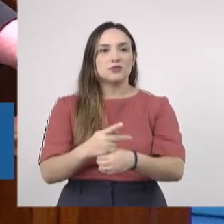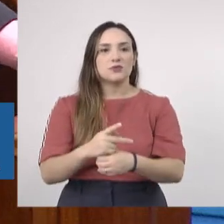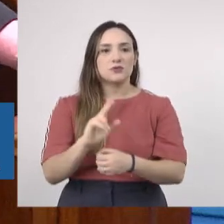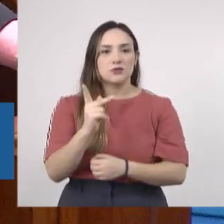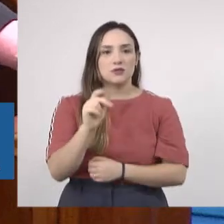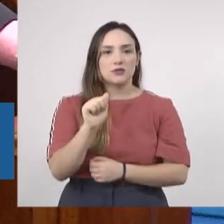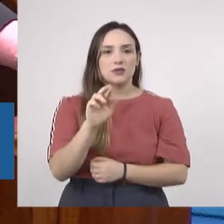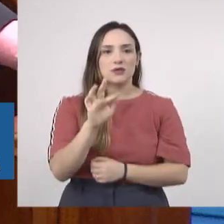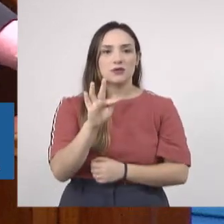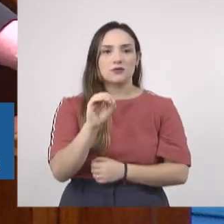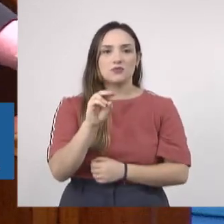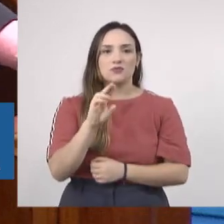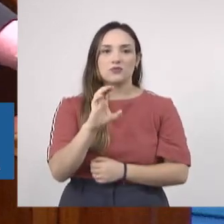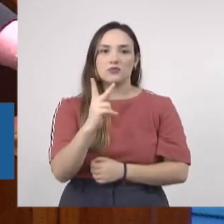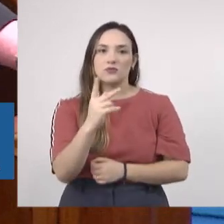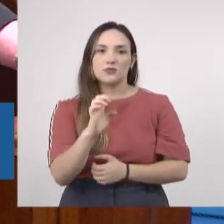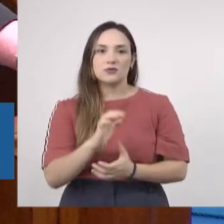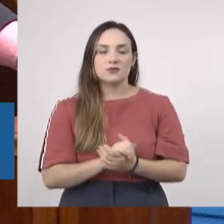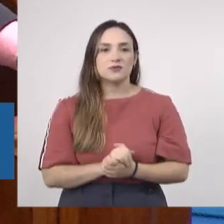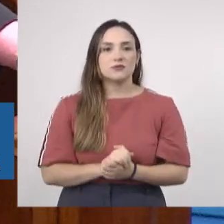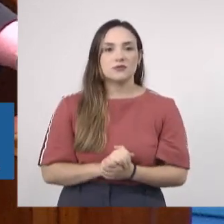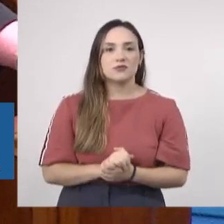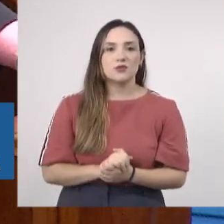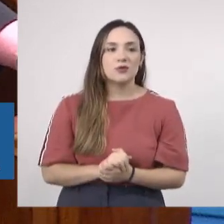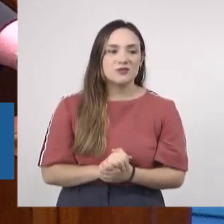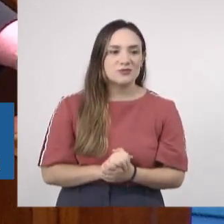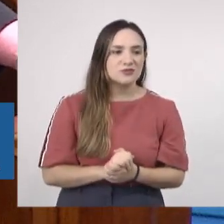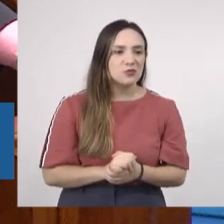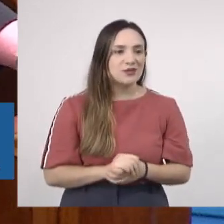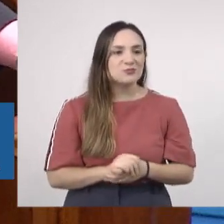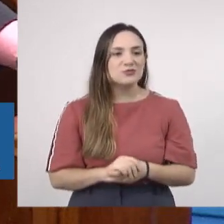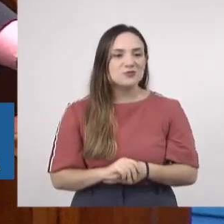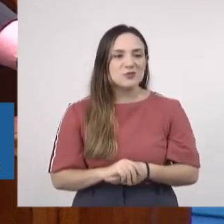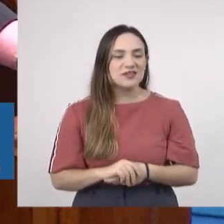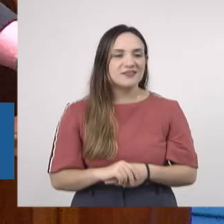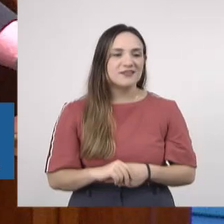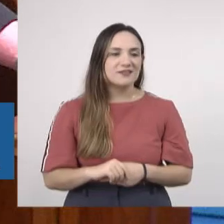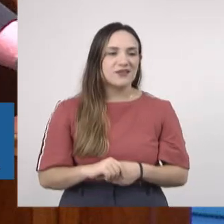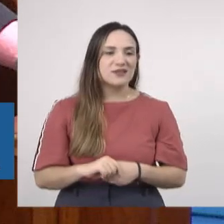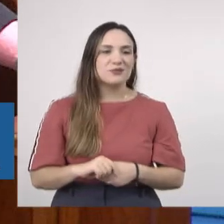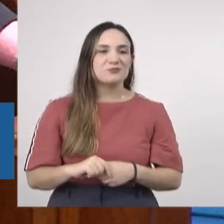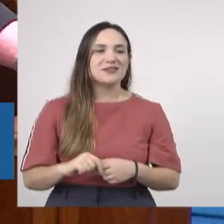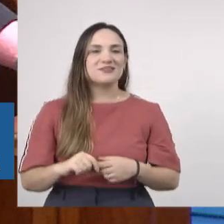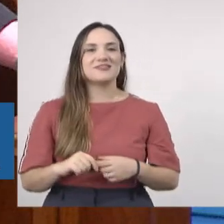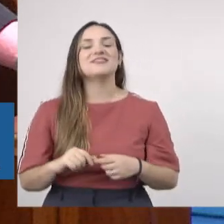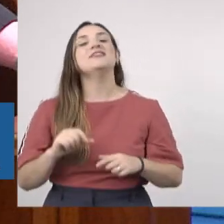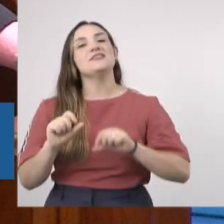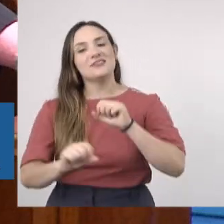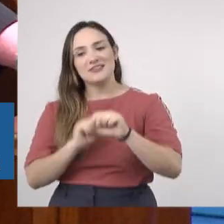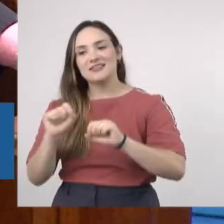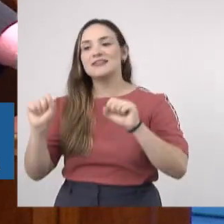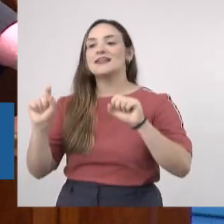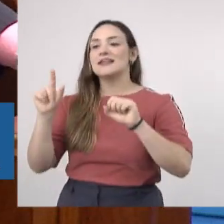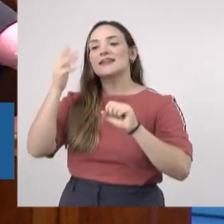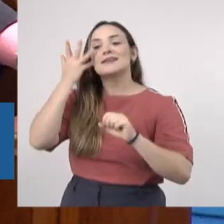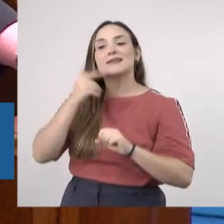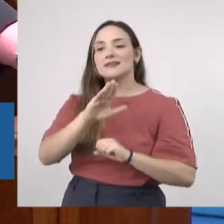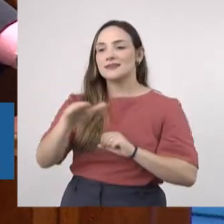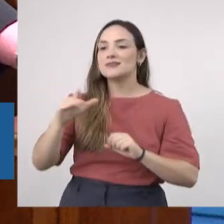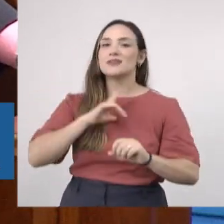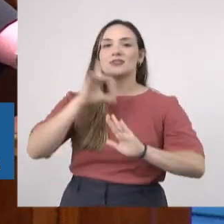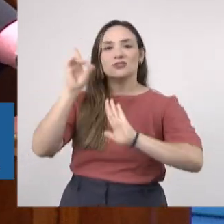ações que fogem da alçada legal, né, promotor? De cada instituição, o Conselho Tutelar tem as suas, a saúde, a educação, a